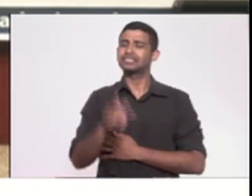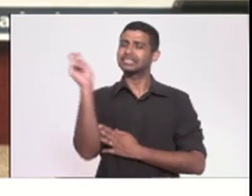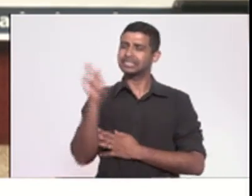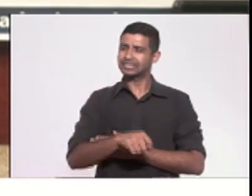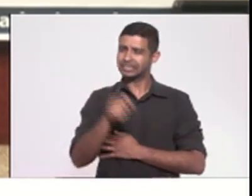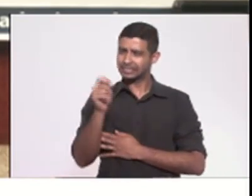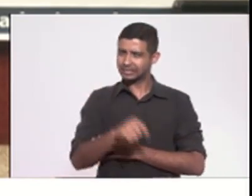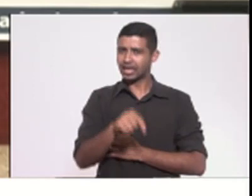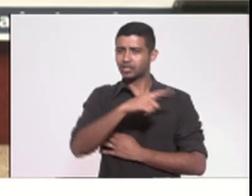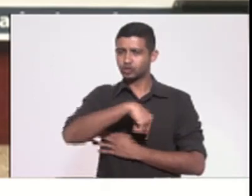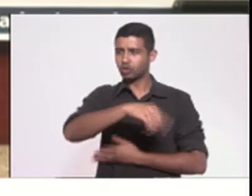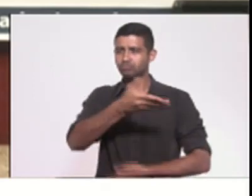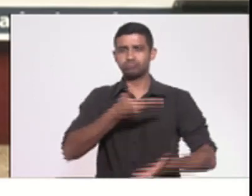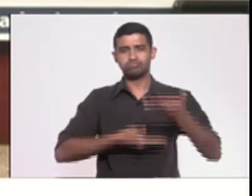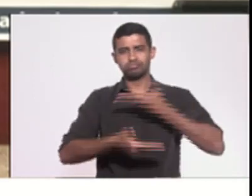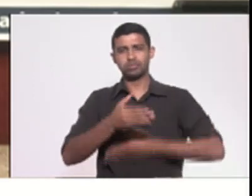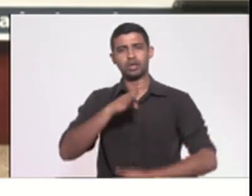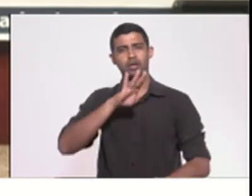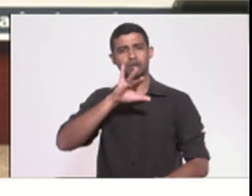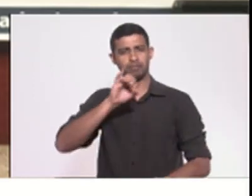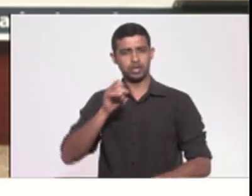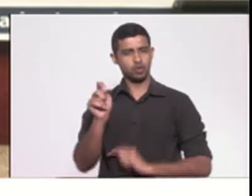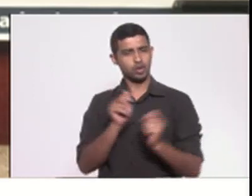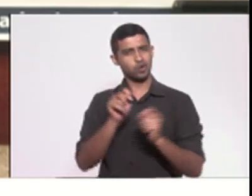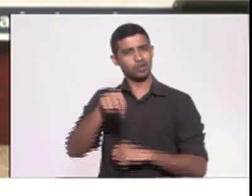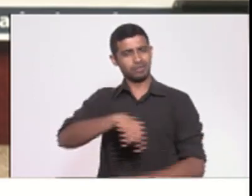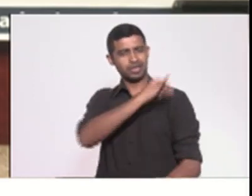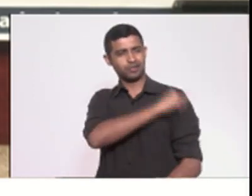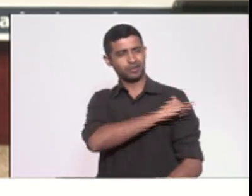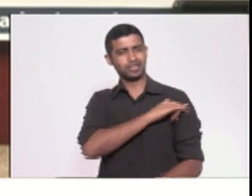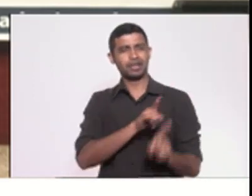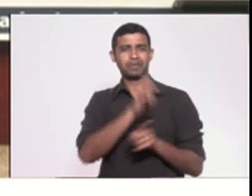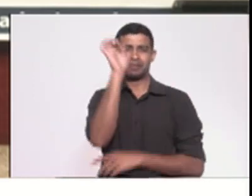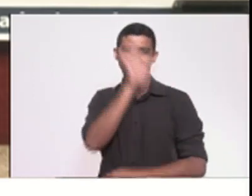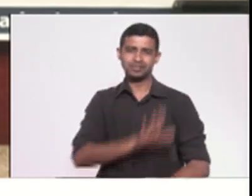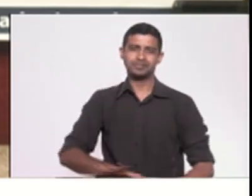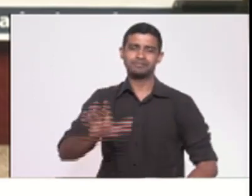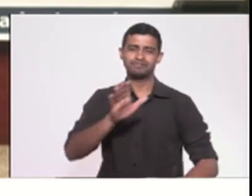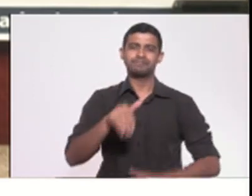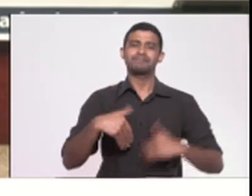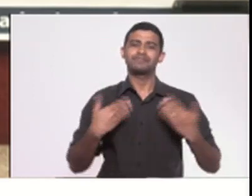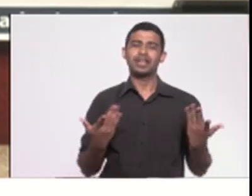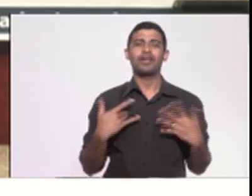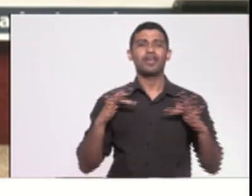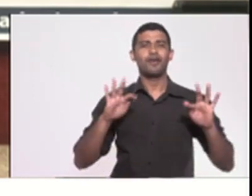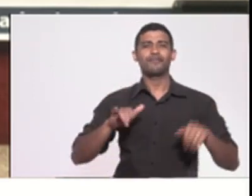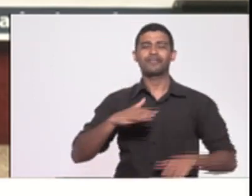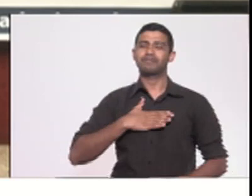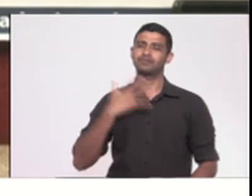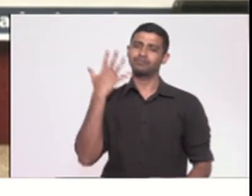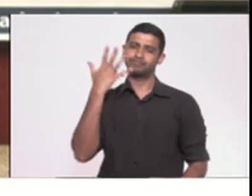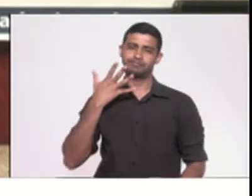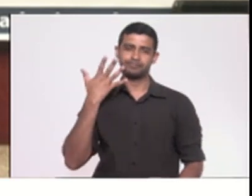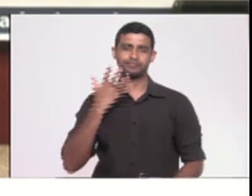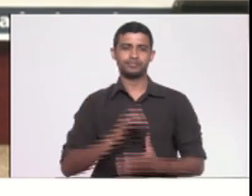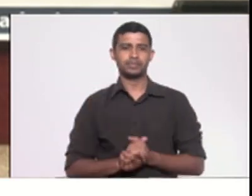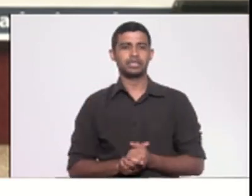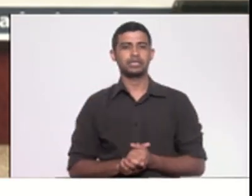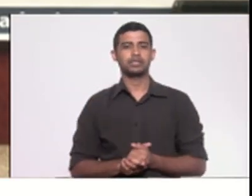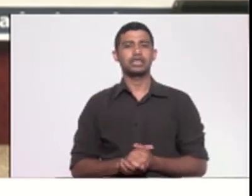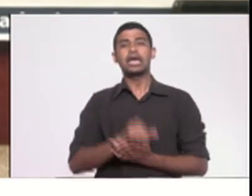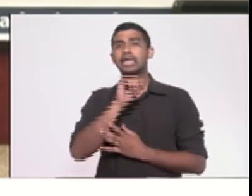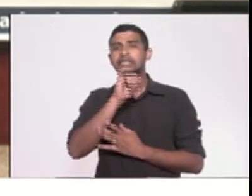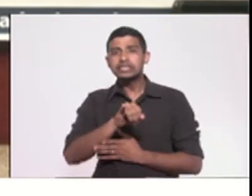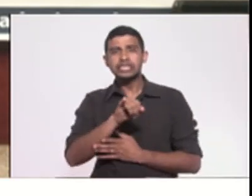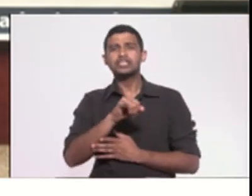de contribuir para a bioeconomia no Estado do Rio e no Brasil. Então, eu encerro aqui. Caso não tenha